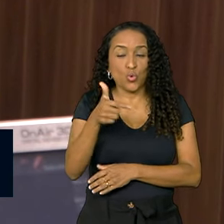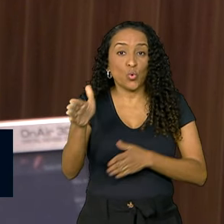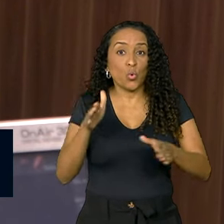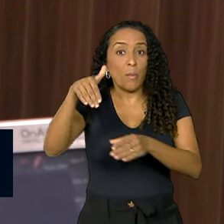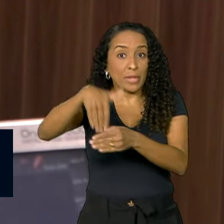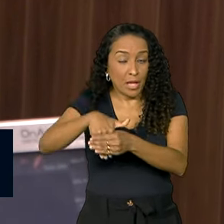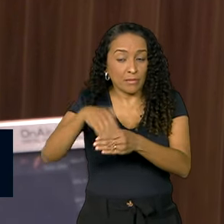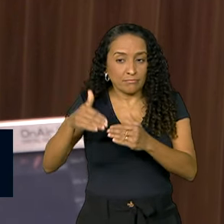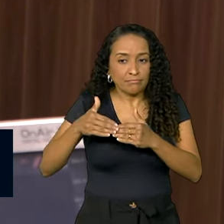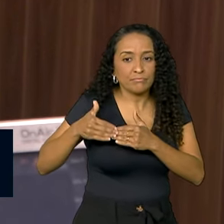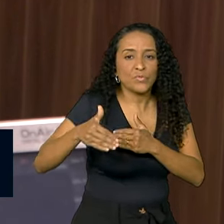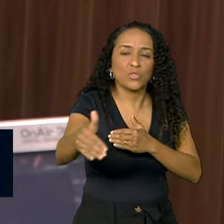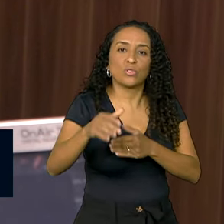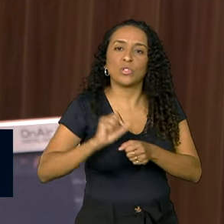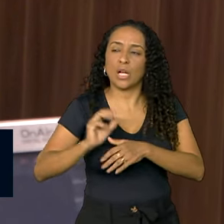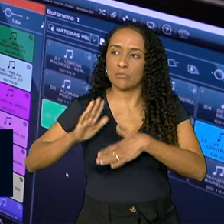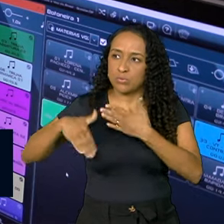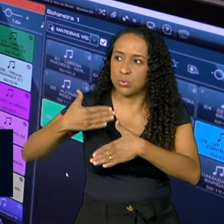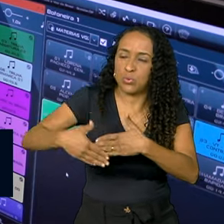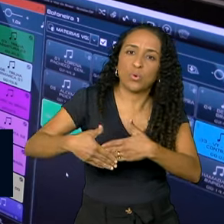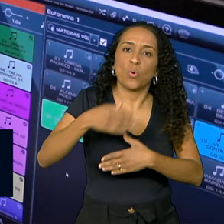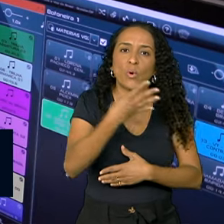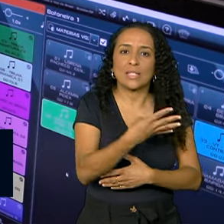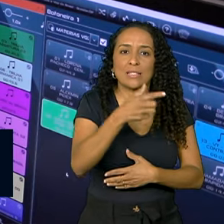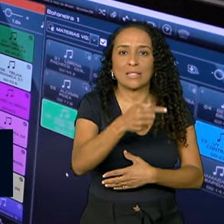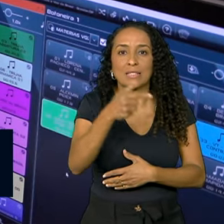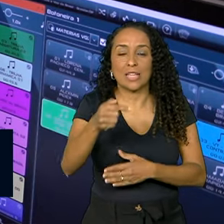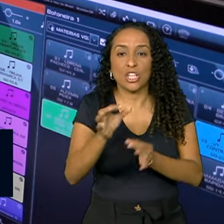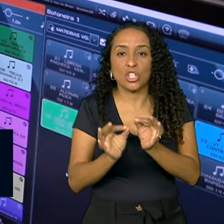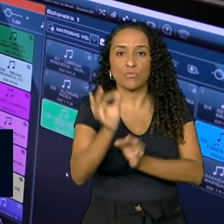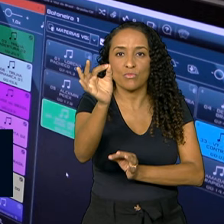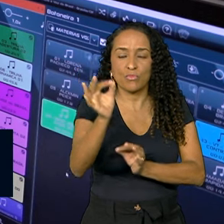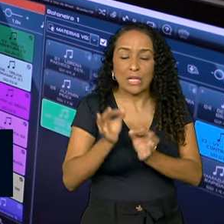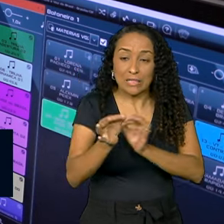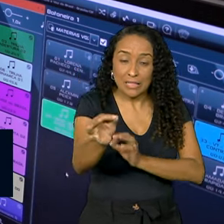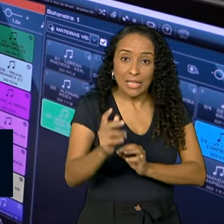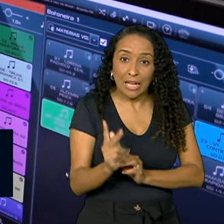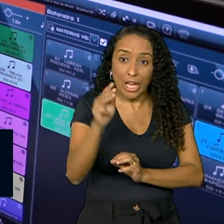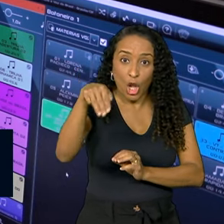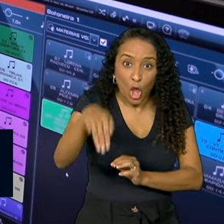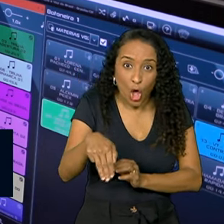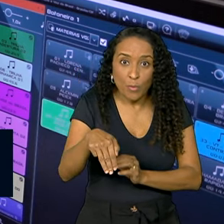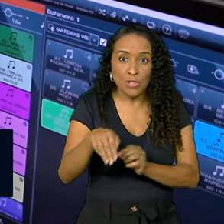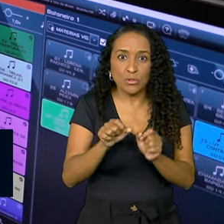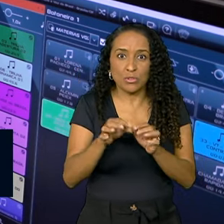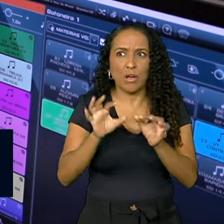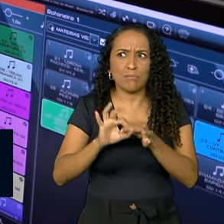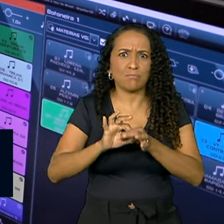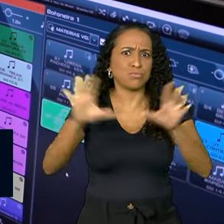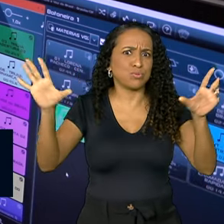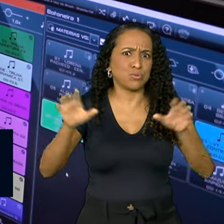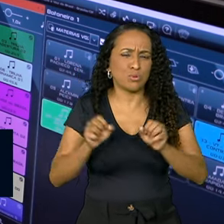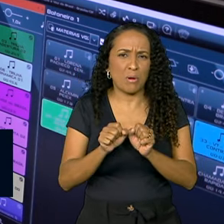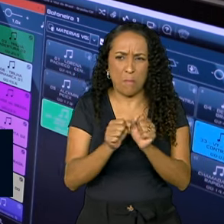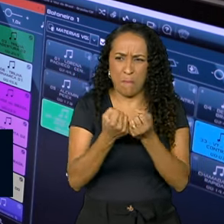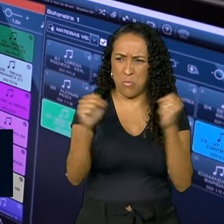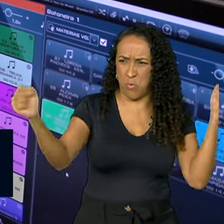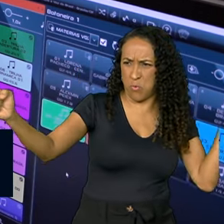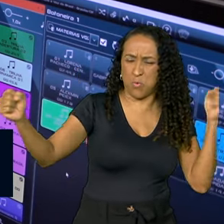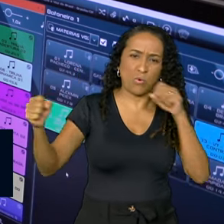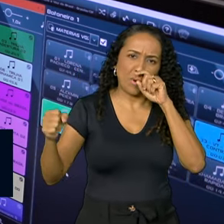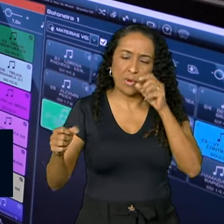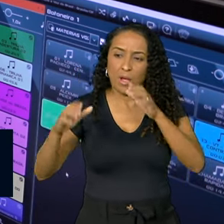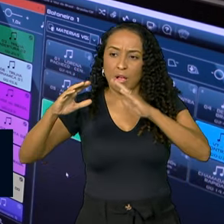partir daí foi uma jornada né são 477 km de canais a céu aberto de estações de